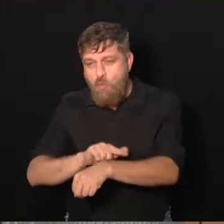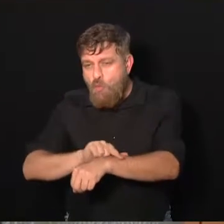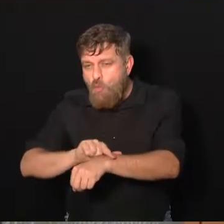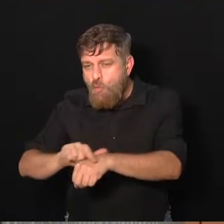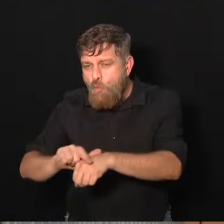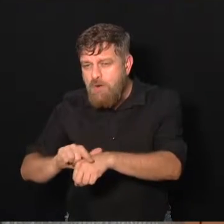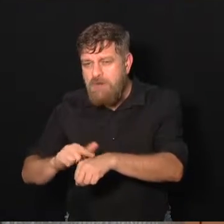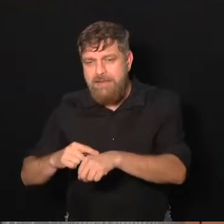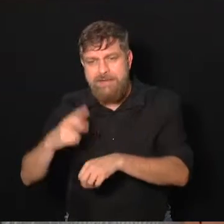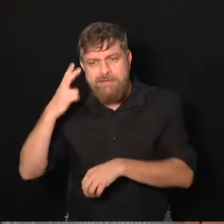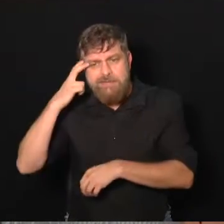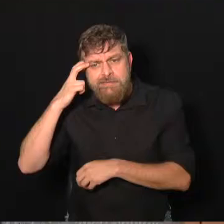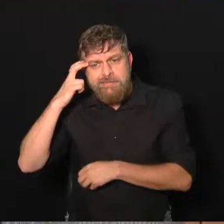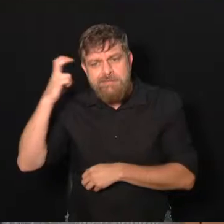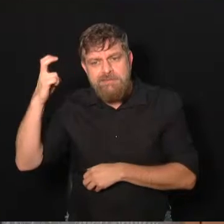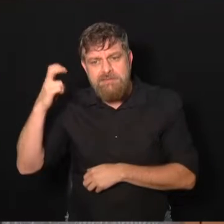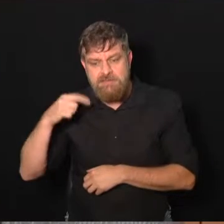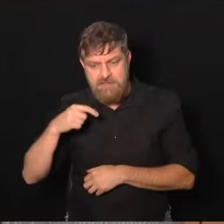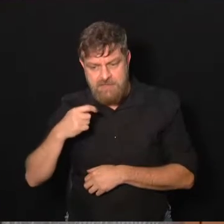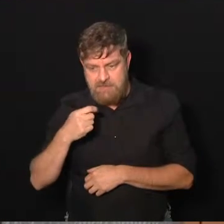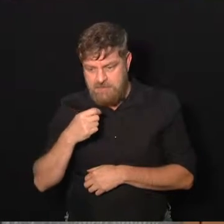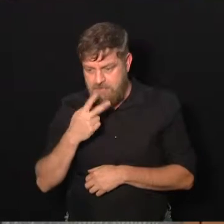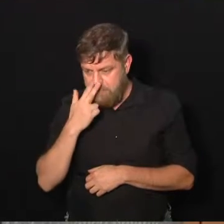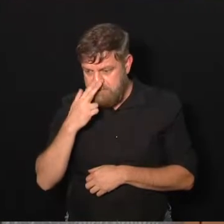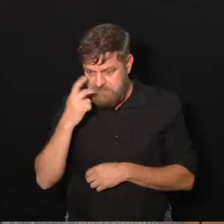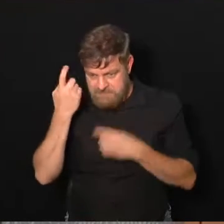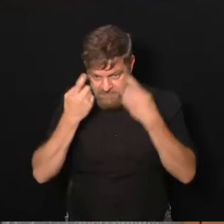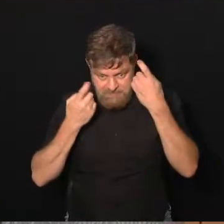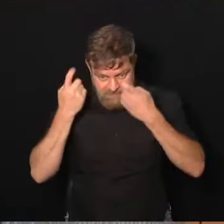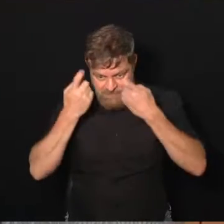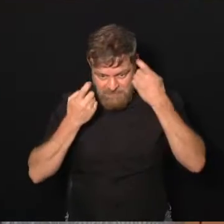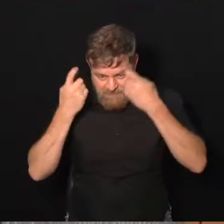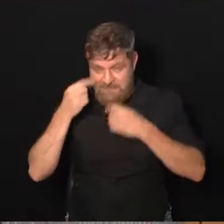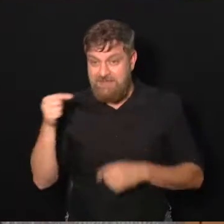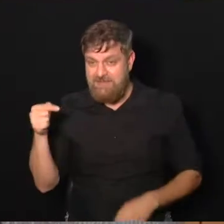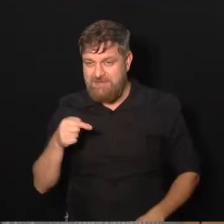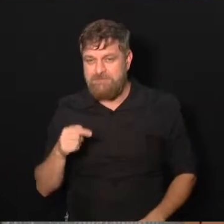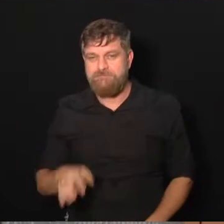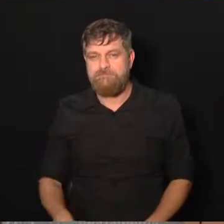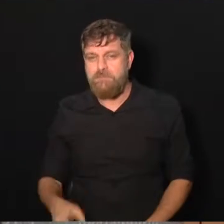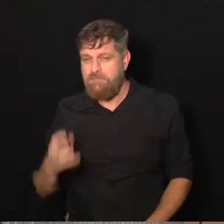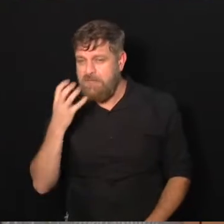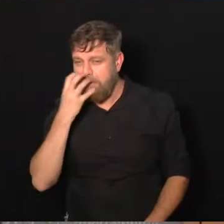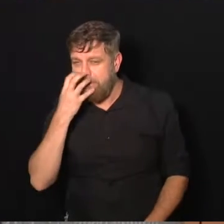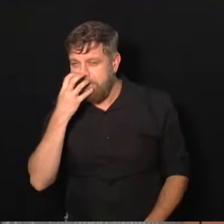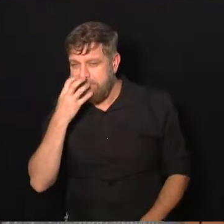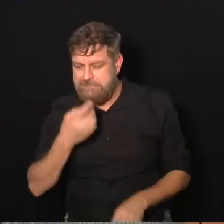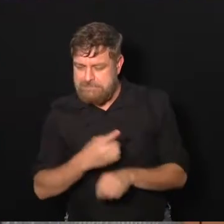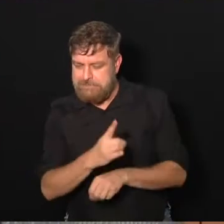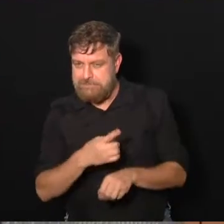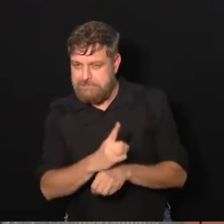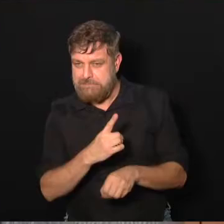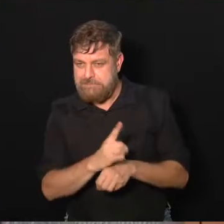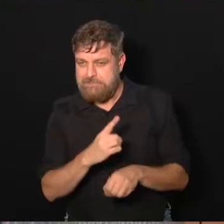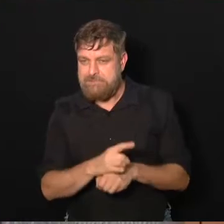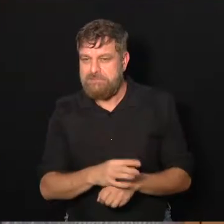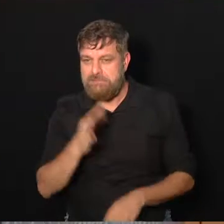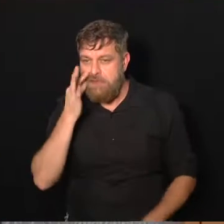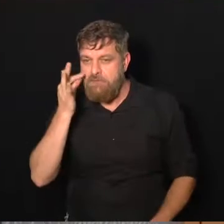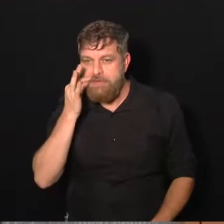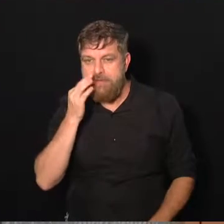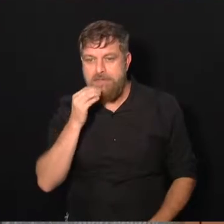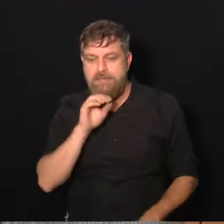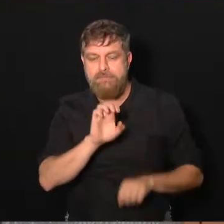inteligência e a preocupação dela. A cachorrinha perturba muito ela, então ela fica sempre nos lugares mais altos.